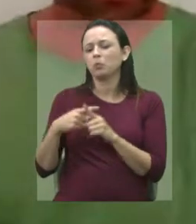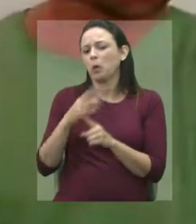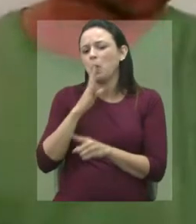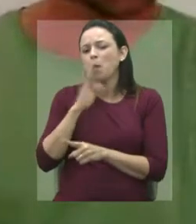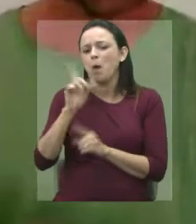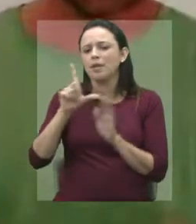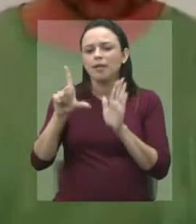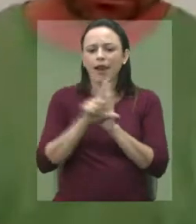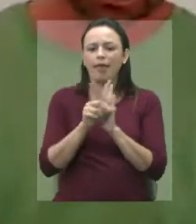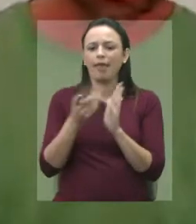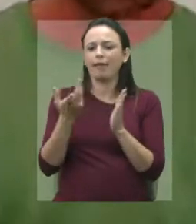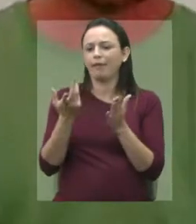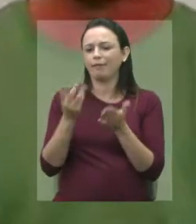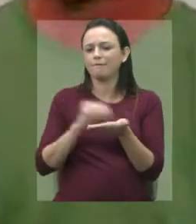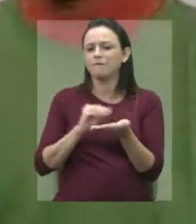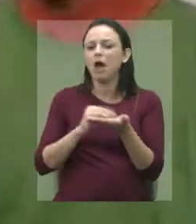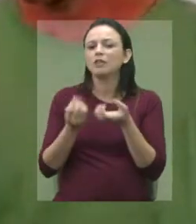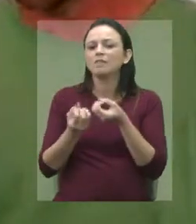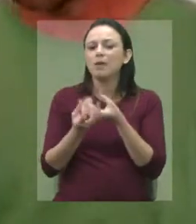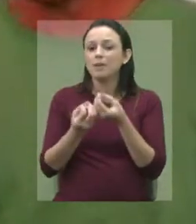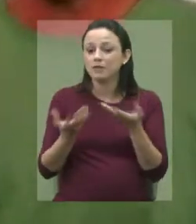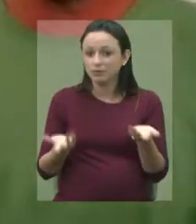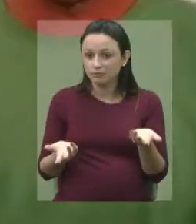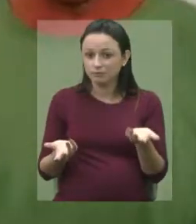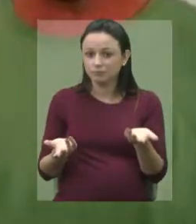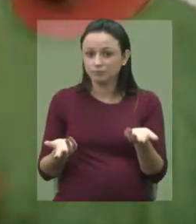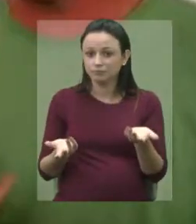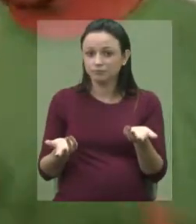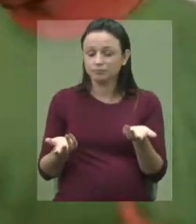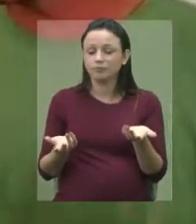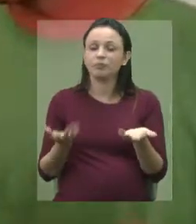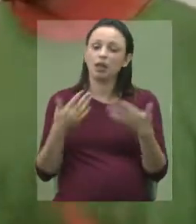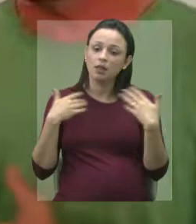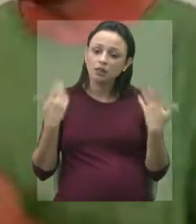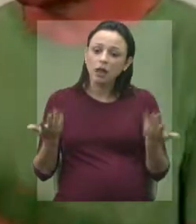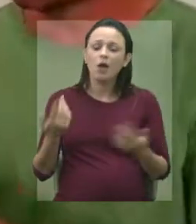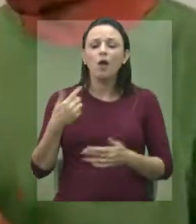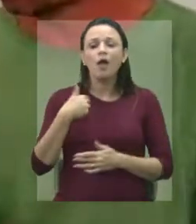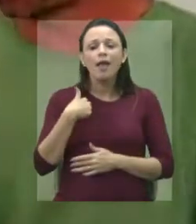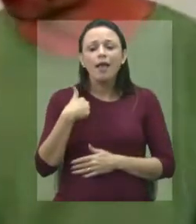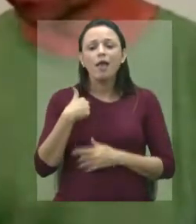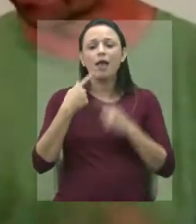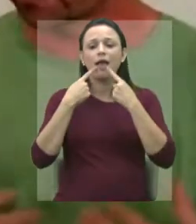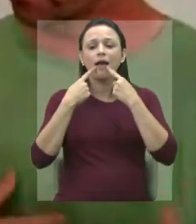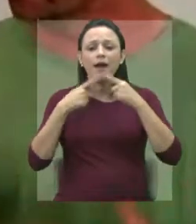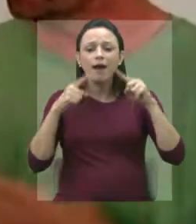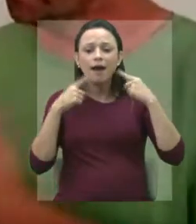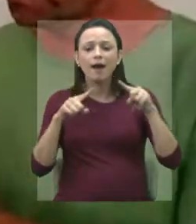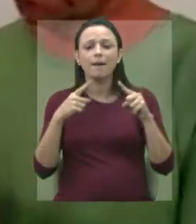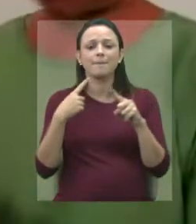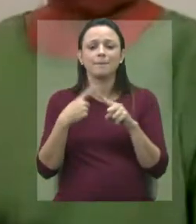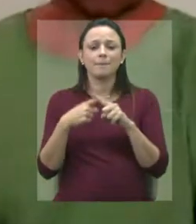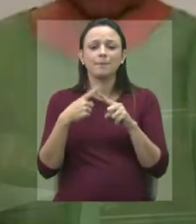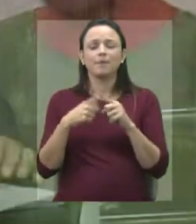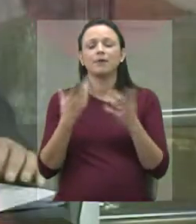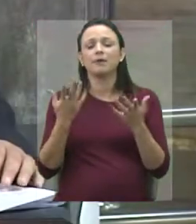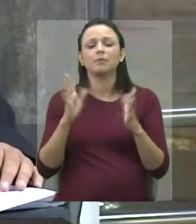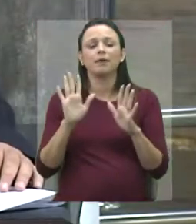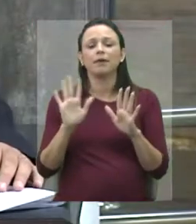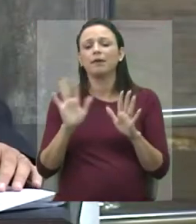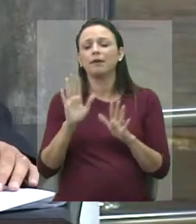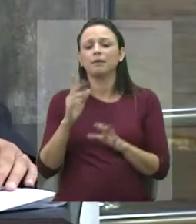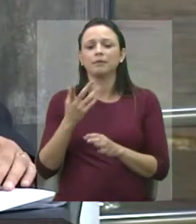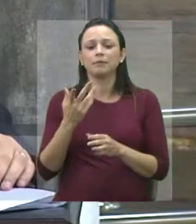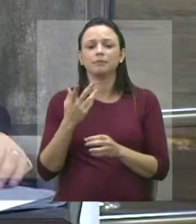estar informado sobre a lei. Seria a minha reclamação aí, reclamação não vim pedir fazer